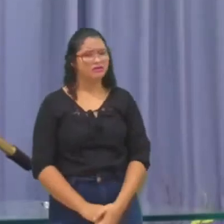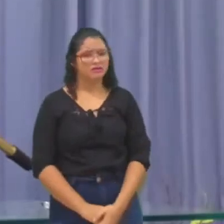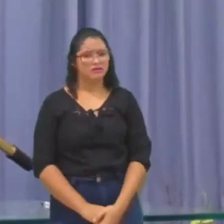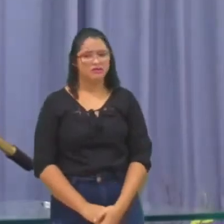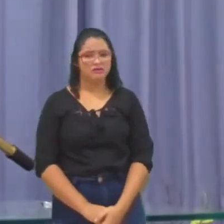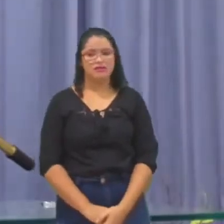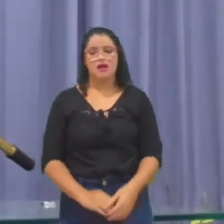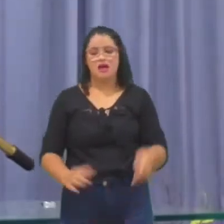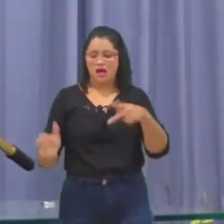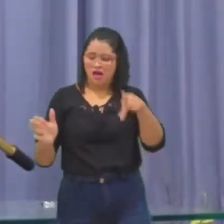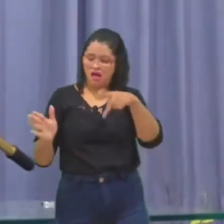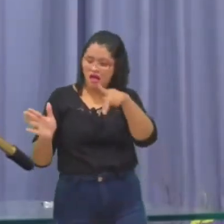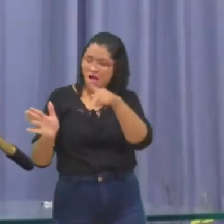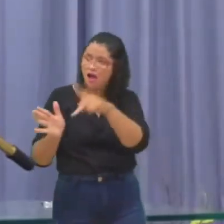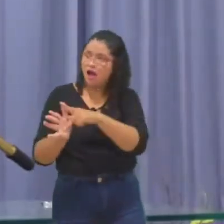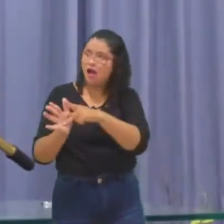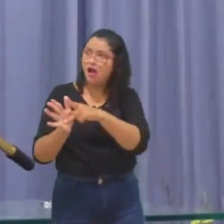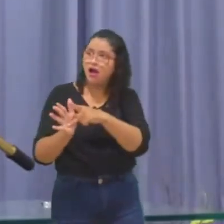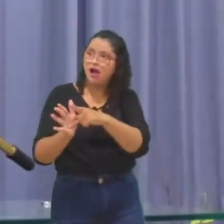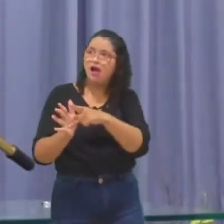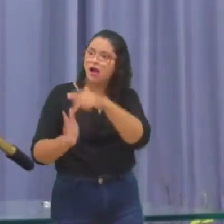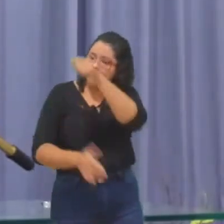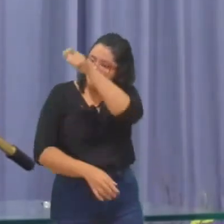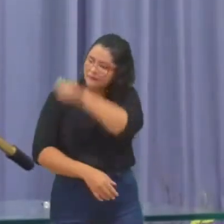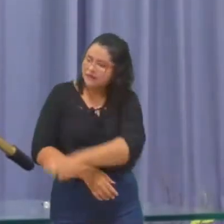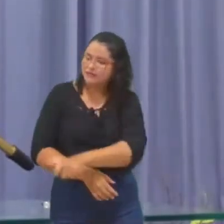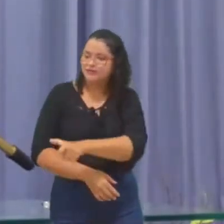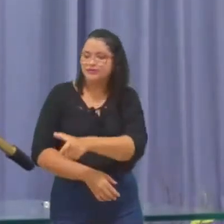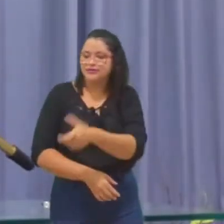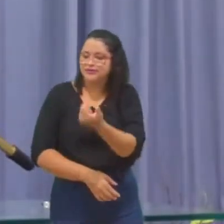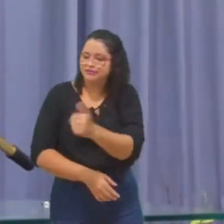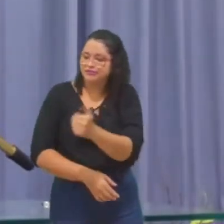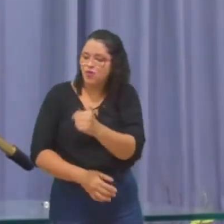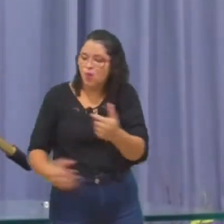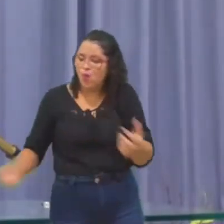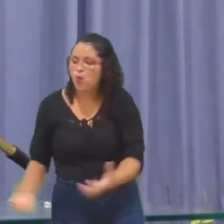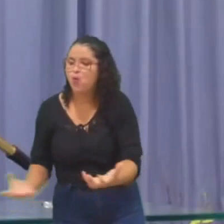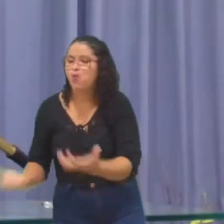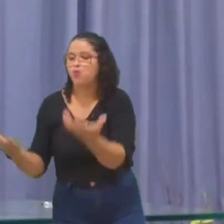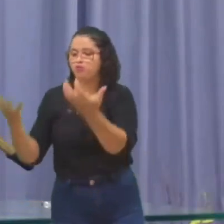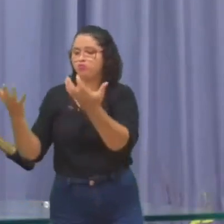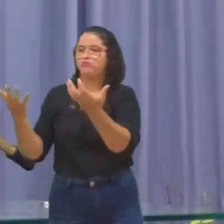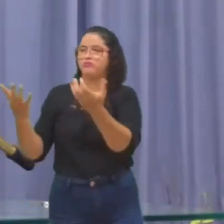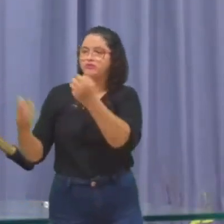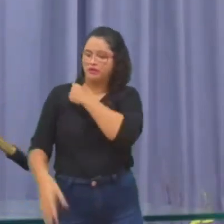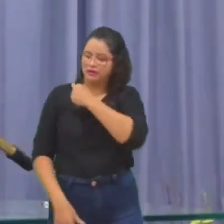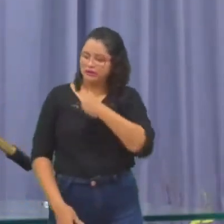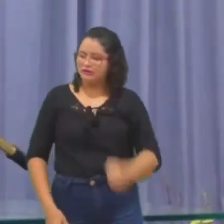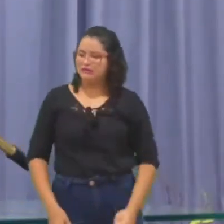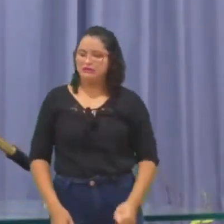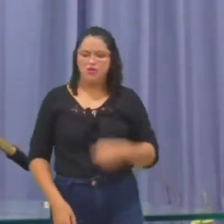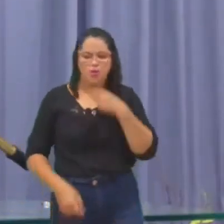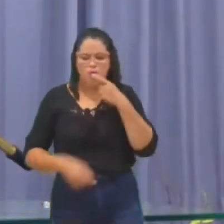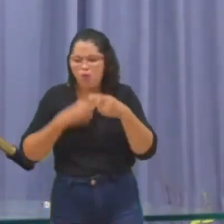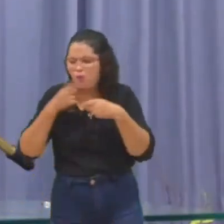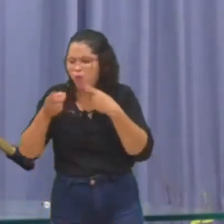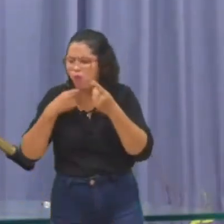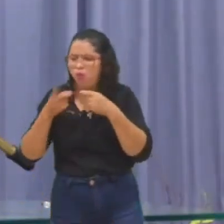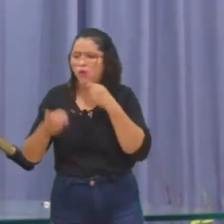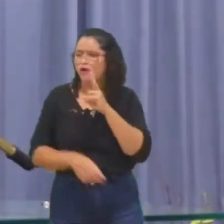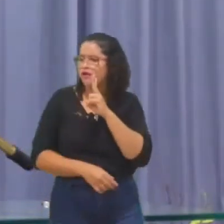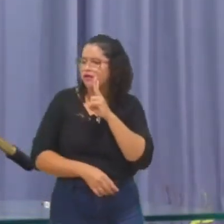A promessa àqueles que não têm bom ânimo. O Senhor diz: nenhum de todos os homens que viram a